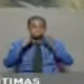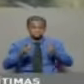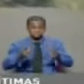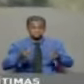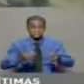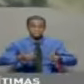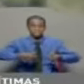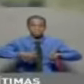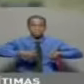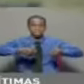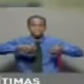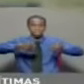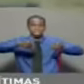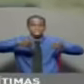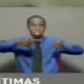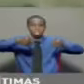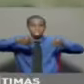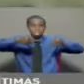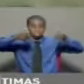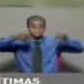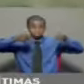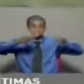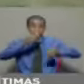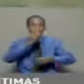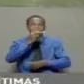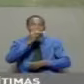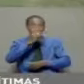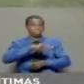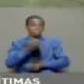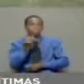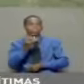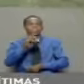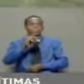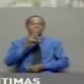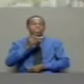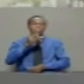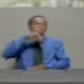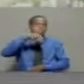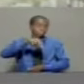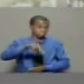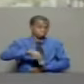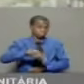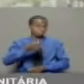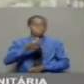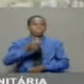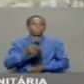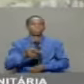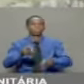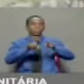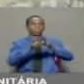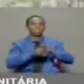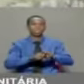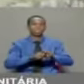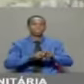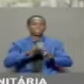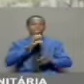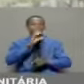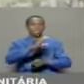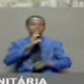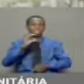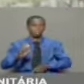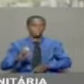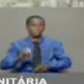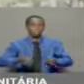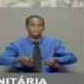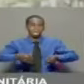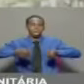do kilamba kkk cinco mil e oitocentos com o total de 271 edifícios